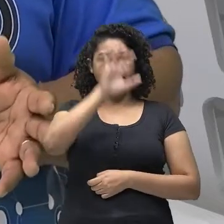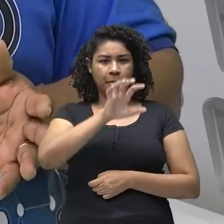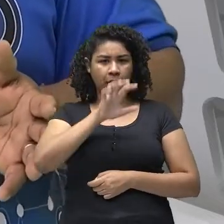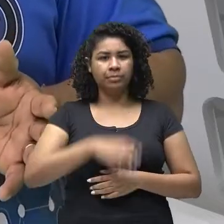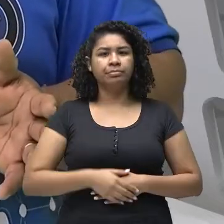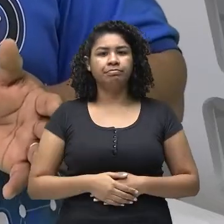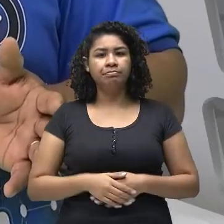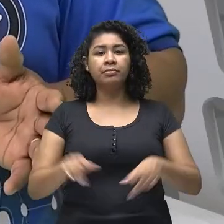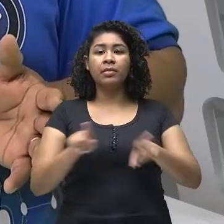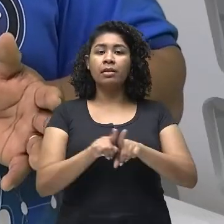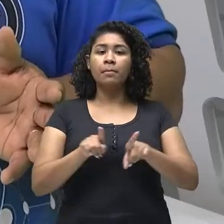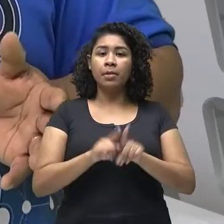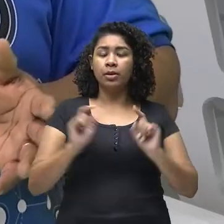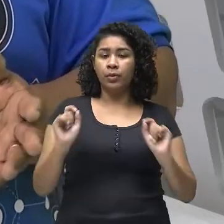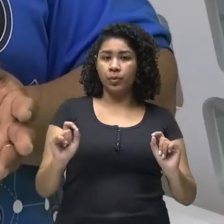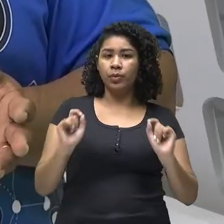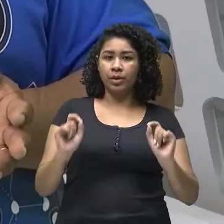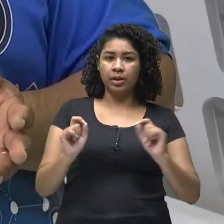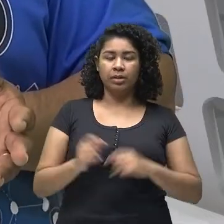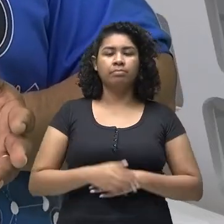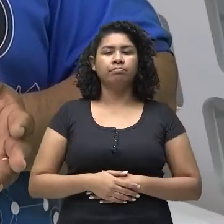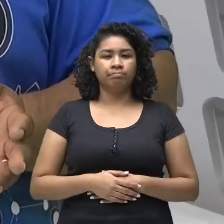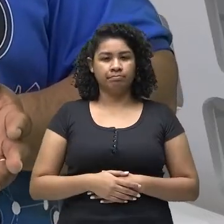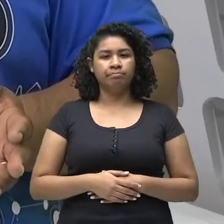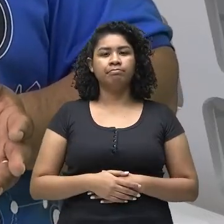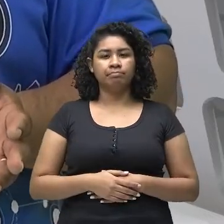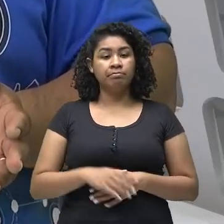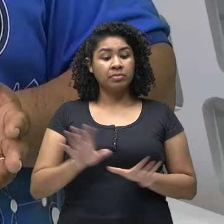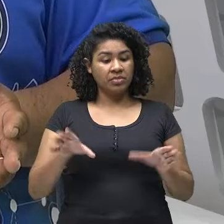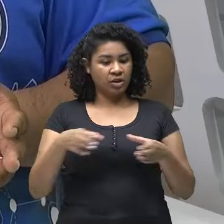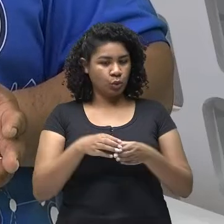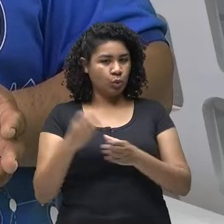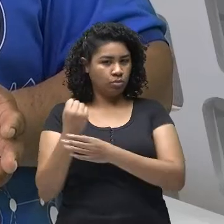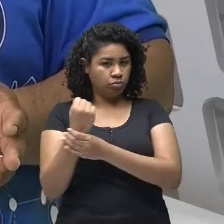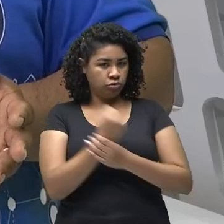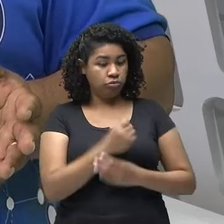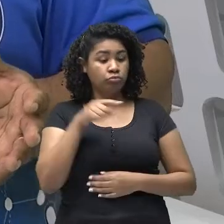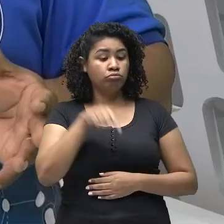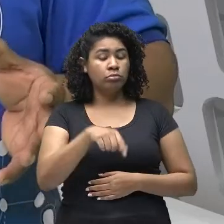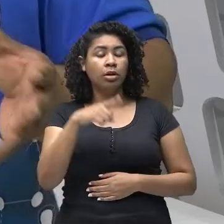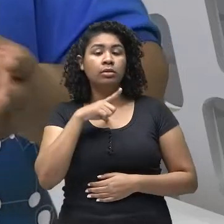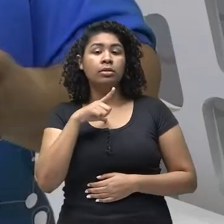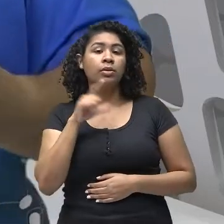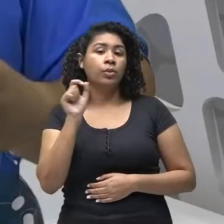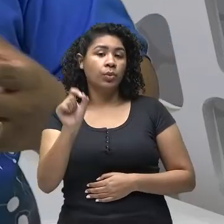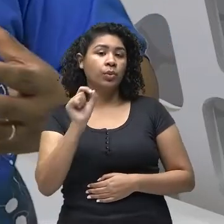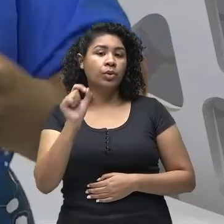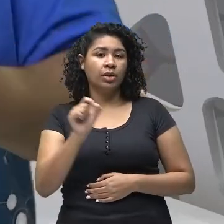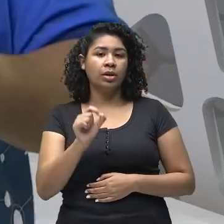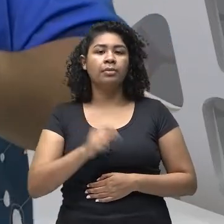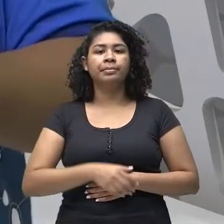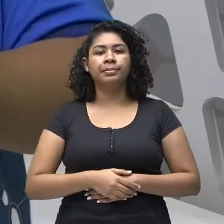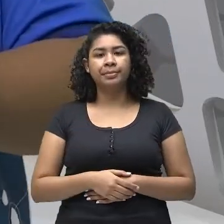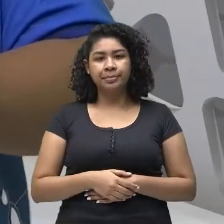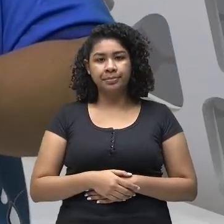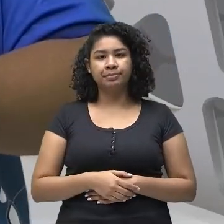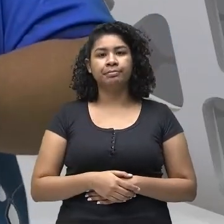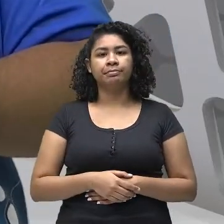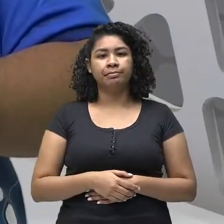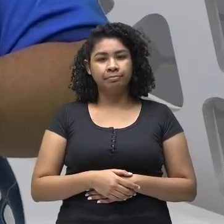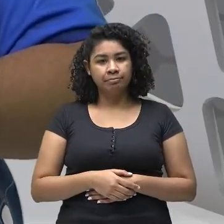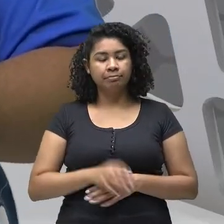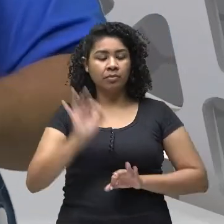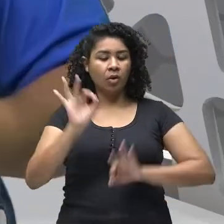Como também esses Estados Nacionais passam pelo processo de quê? De formação de um